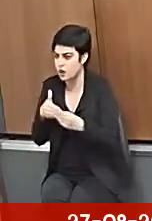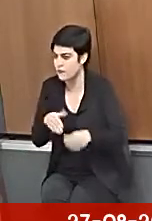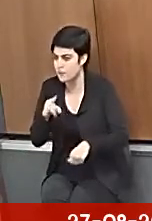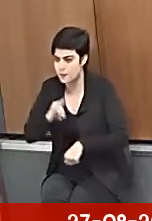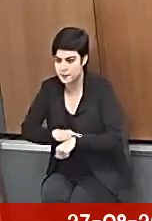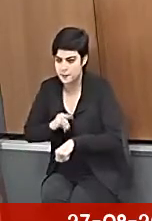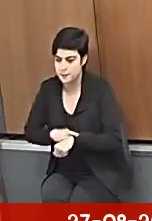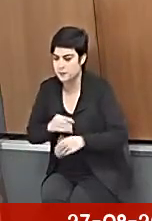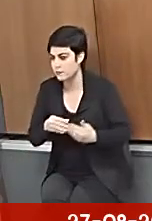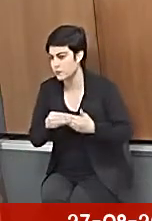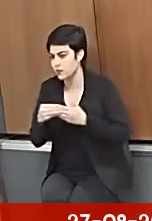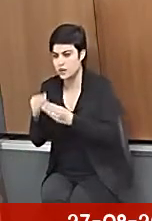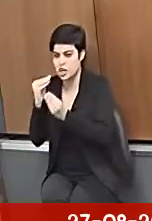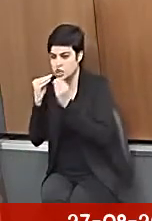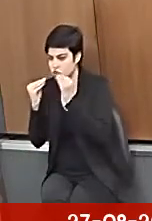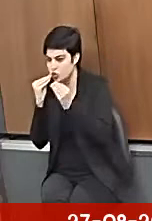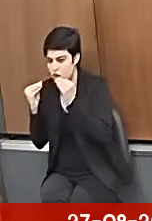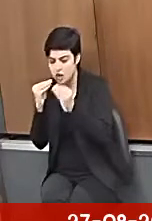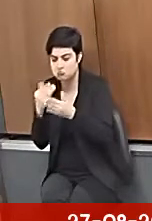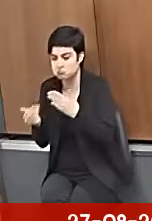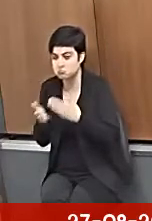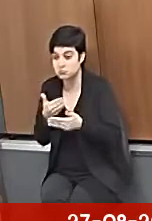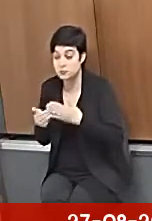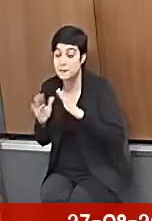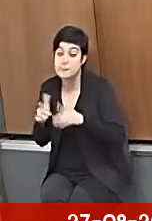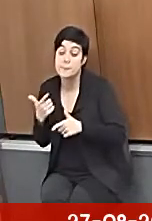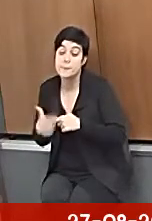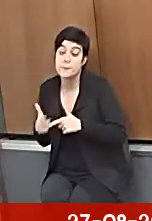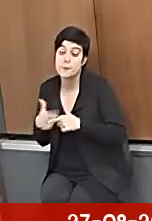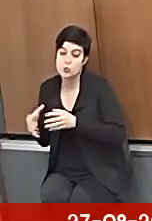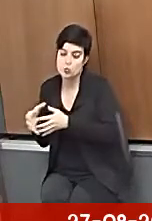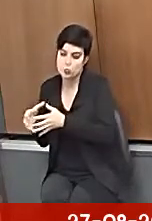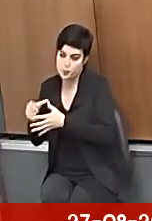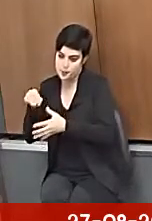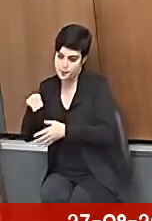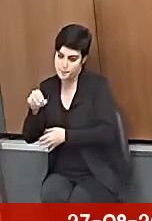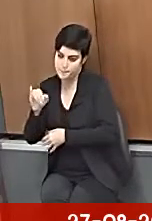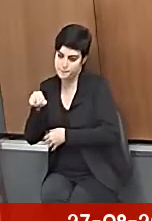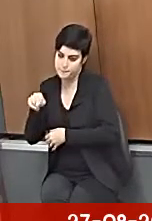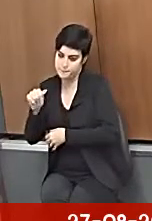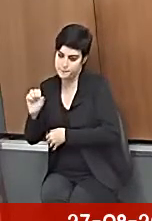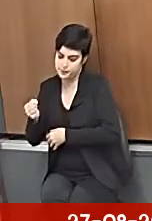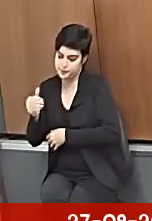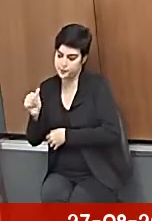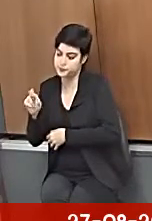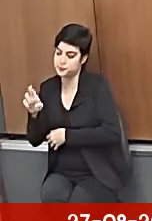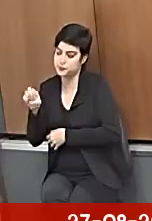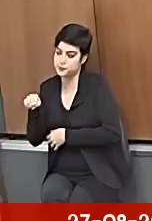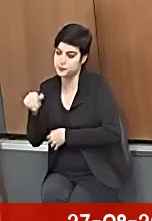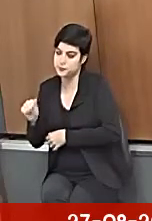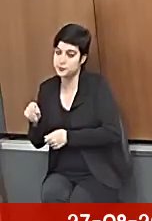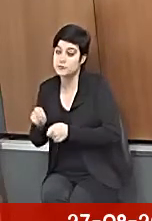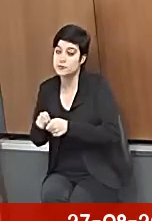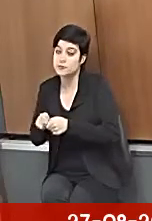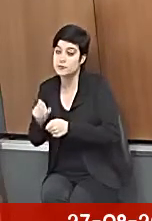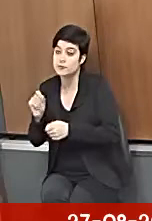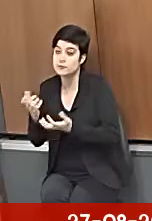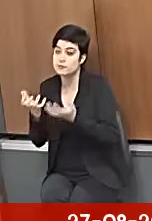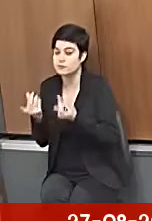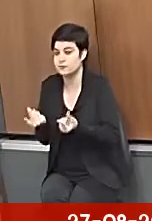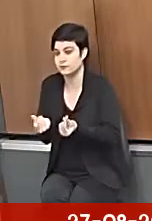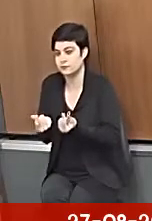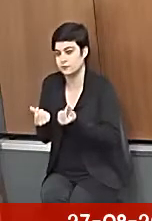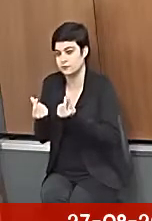leva a lanchonete está o problema da minas arena é porque a minas arena ela ok é dinheiro